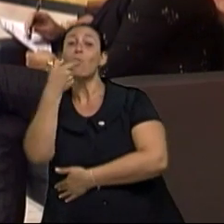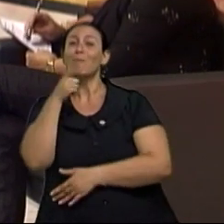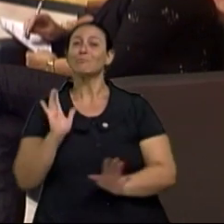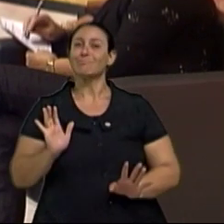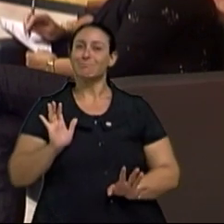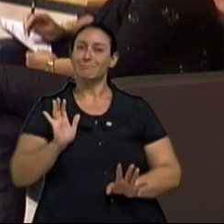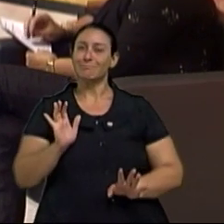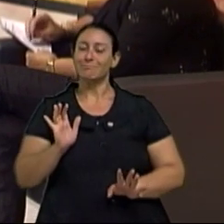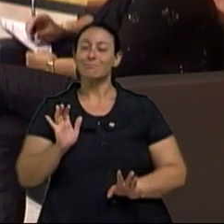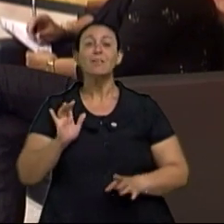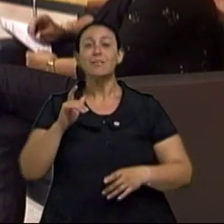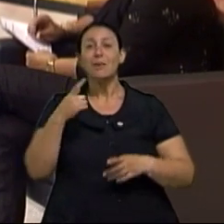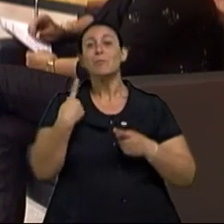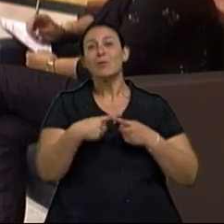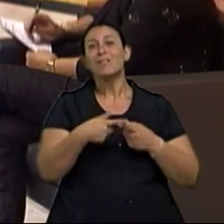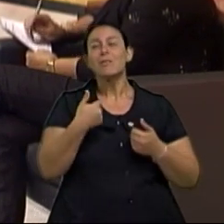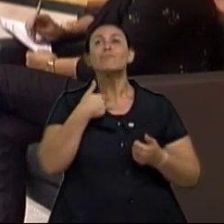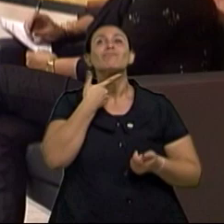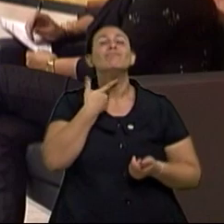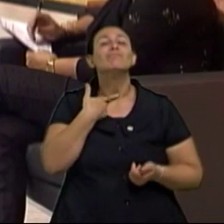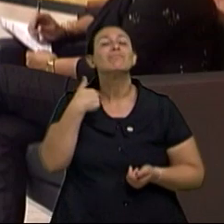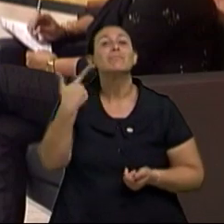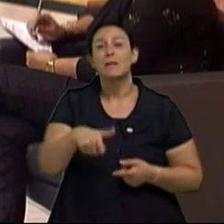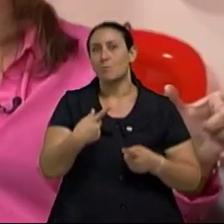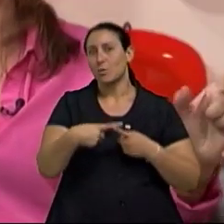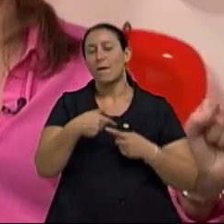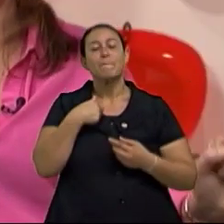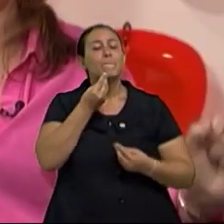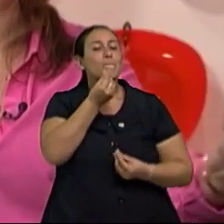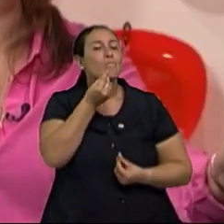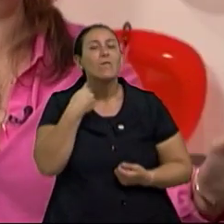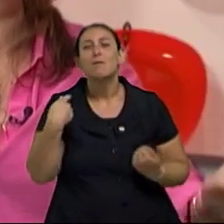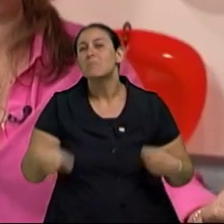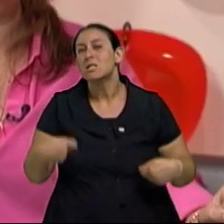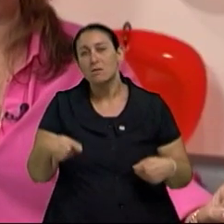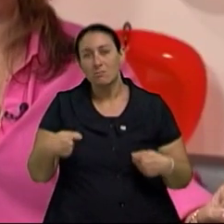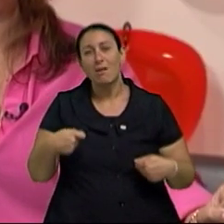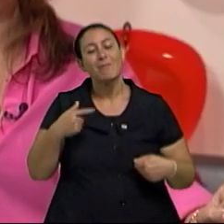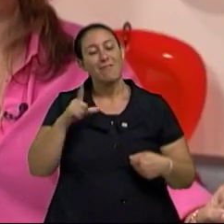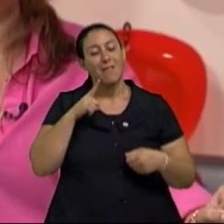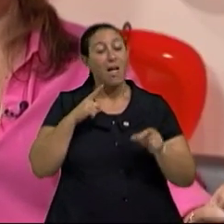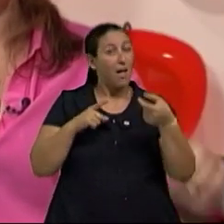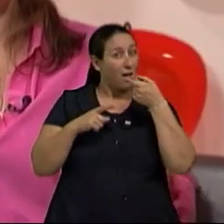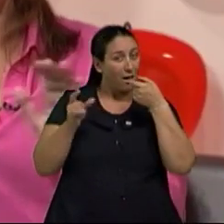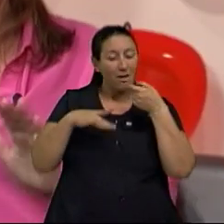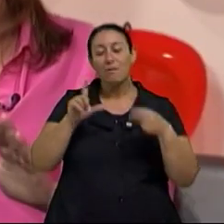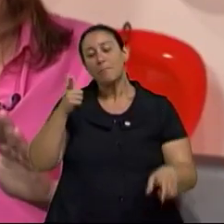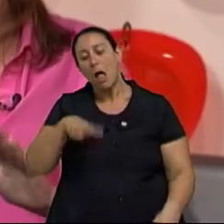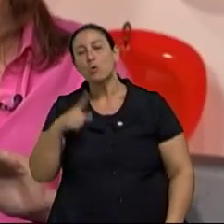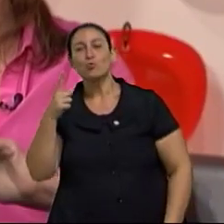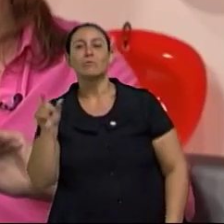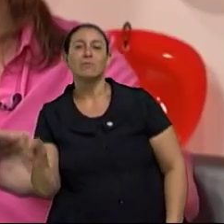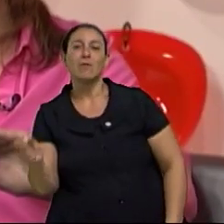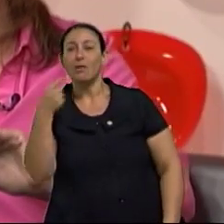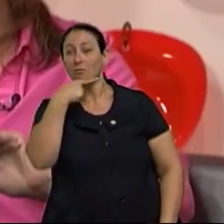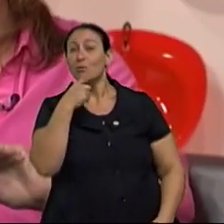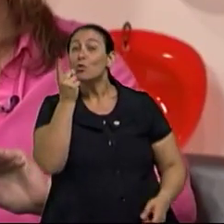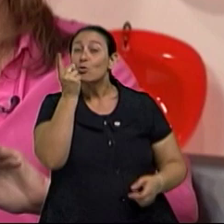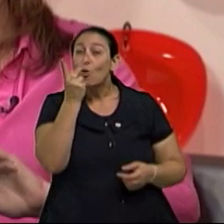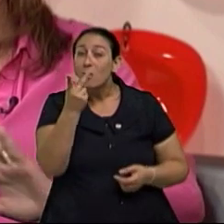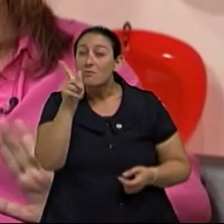manhã e lá no final do dia, minha boca está pedindo docinho. Ah, mas eu tenho a minha outra dosezinha. Claro. É 12 gramas,